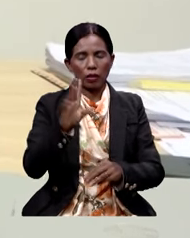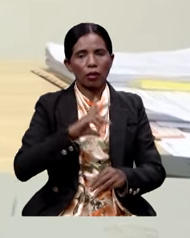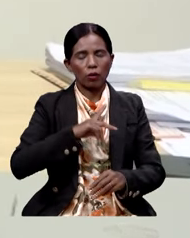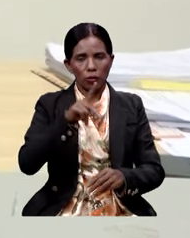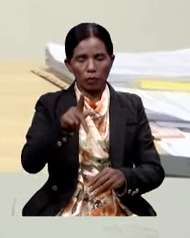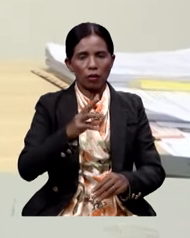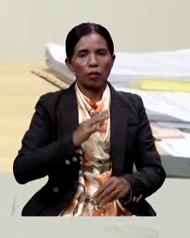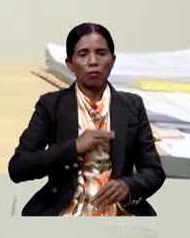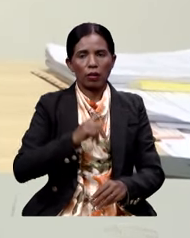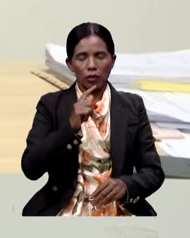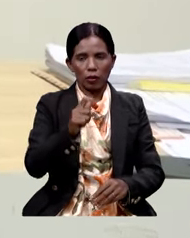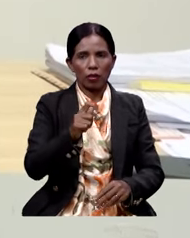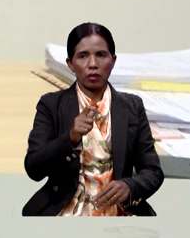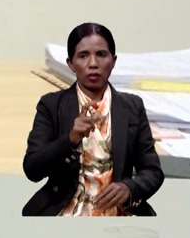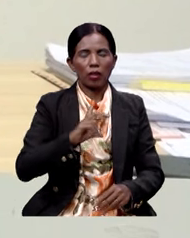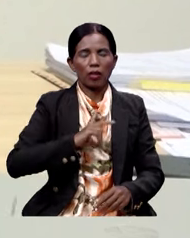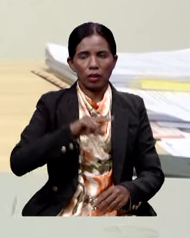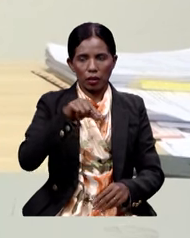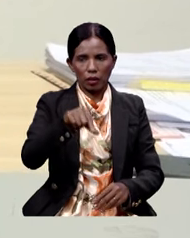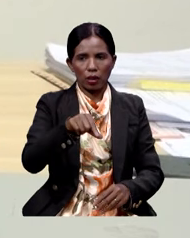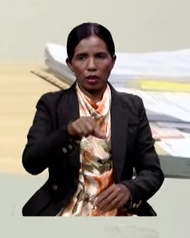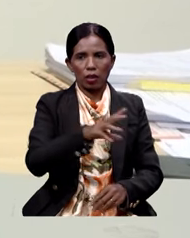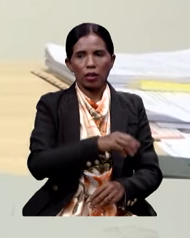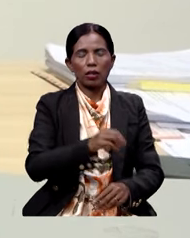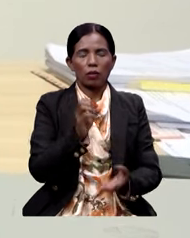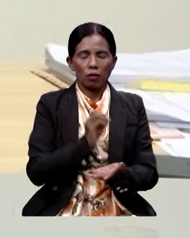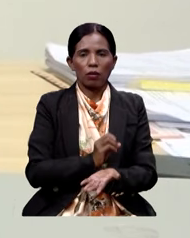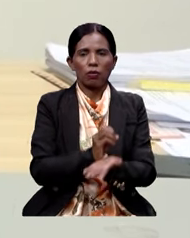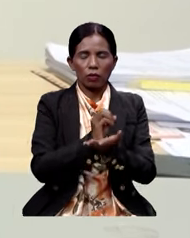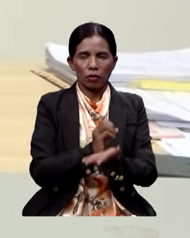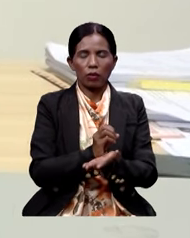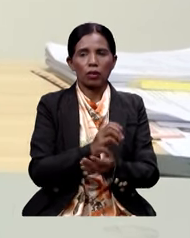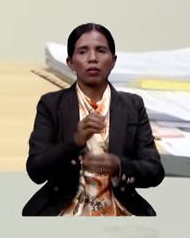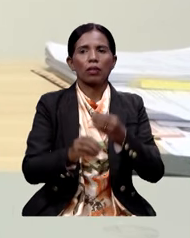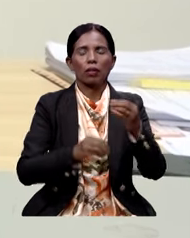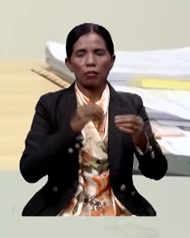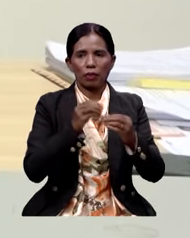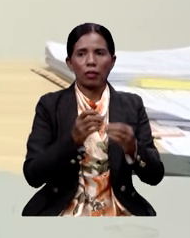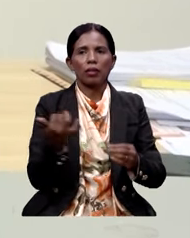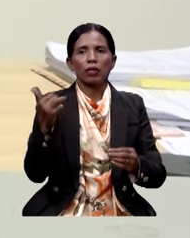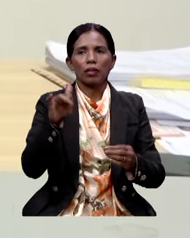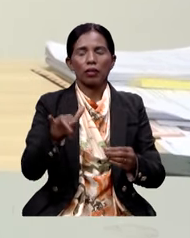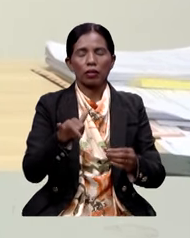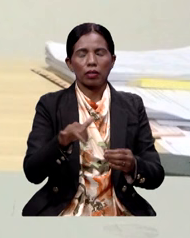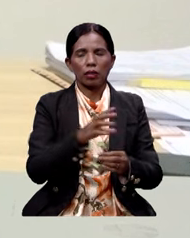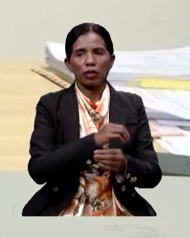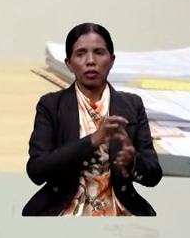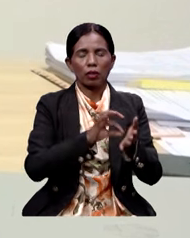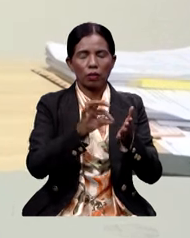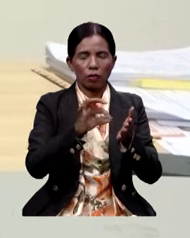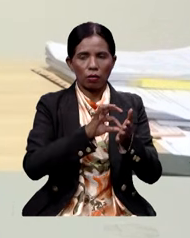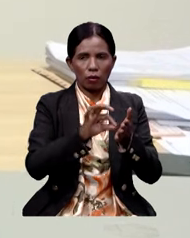município Manatutu, município Likisa, nomos Ambeno Kusi, Katak, Sirnia Sapa, matrícula original,